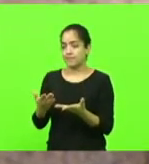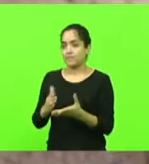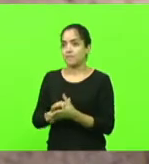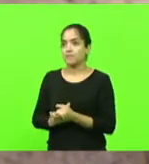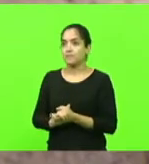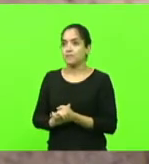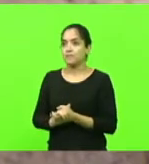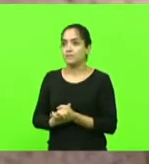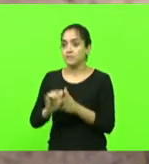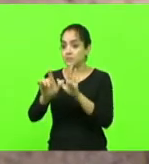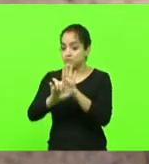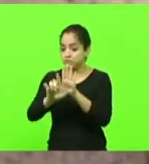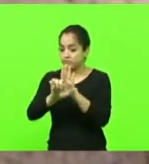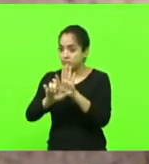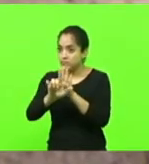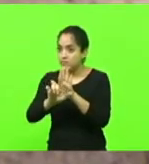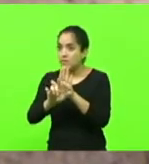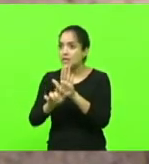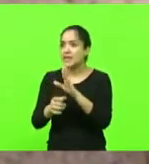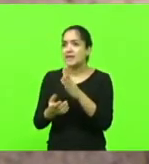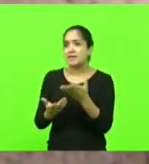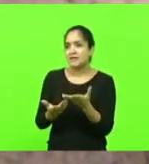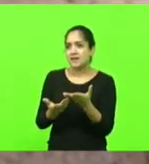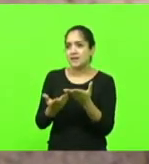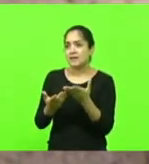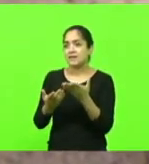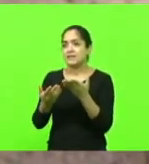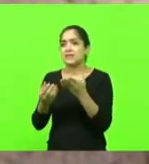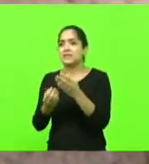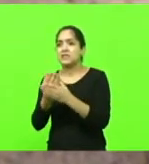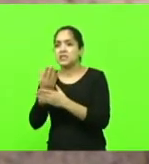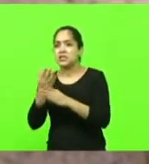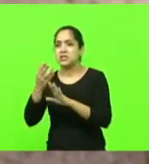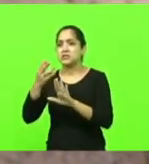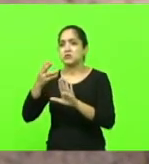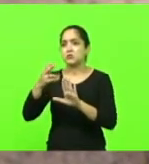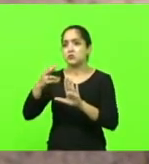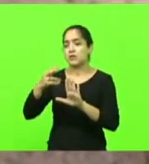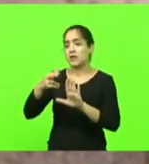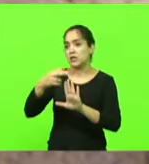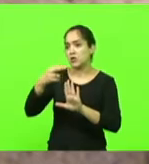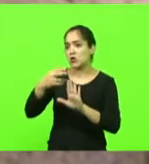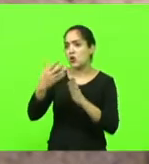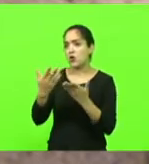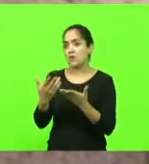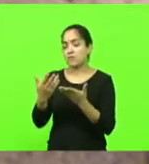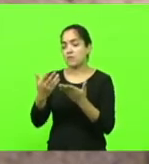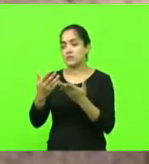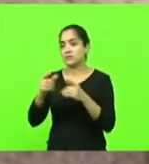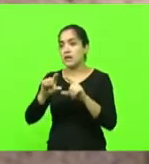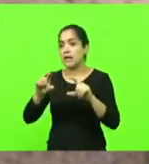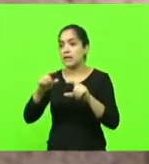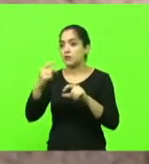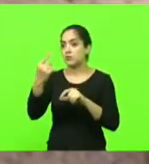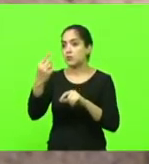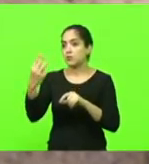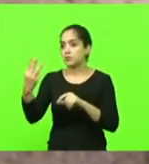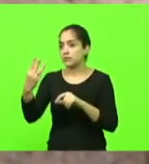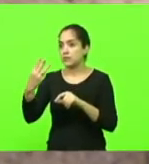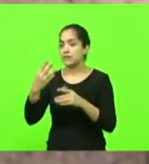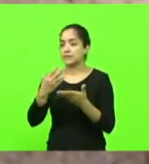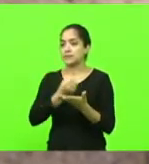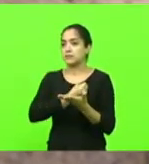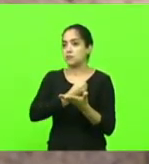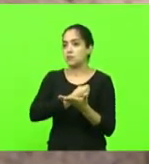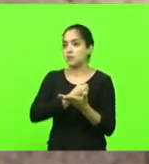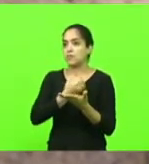legislador, criando normativas, como eu estou com ela aqui na mão, a normativa 13, que nem prevista é no projeto, ou